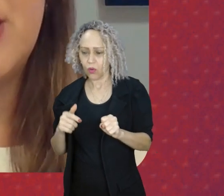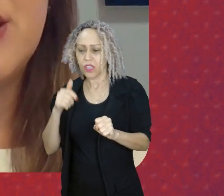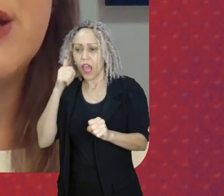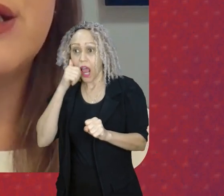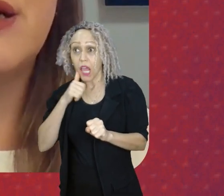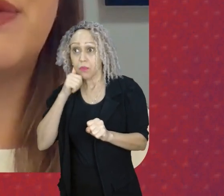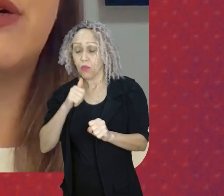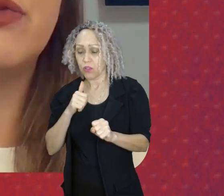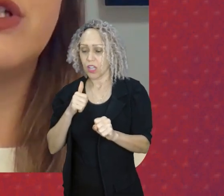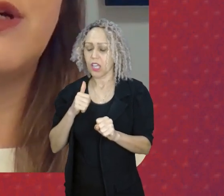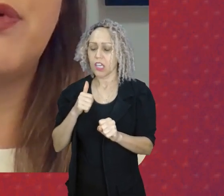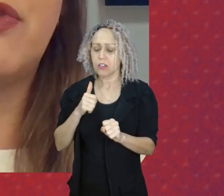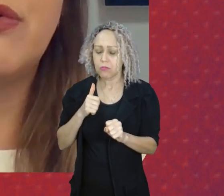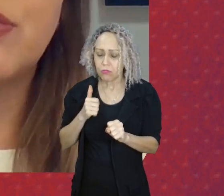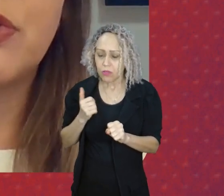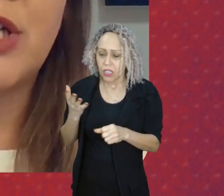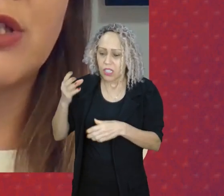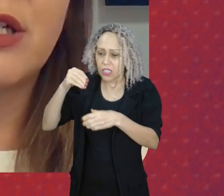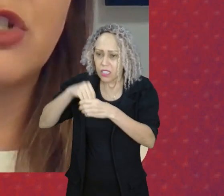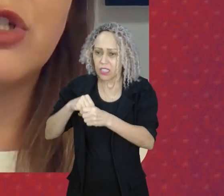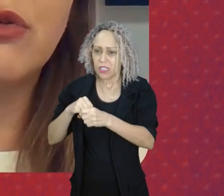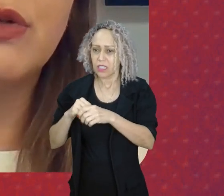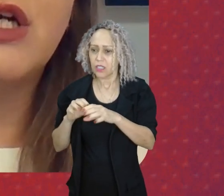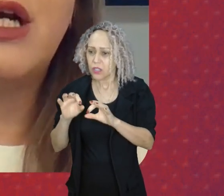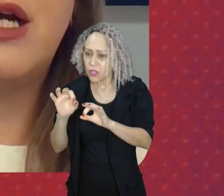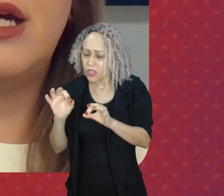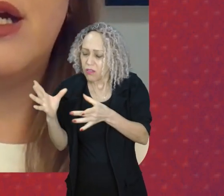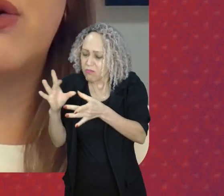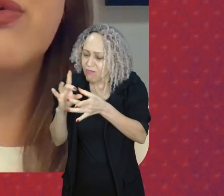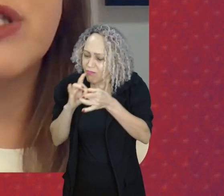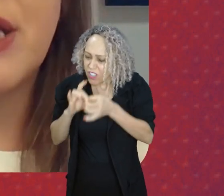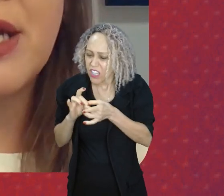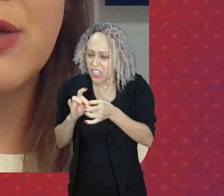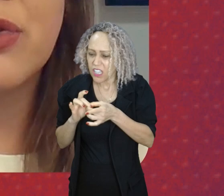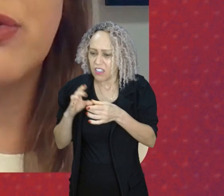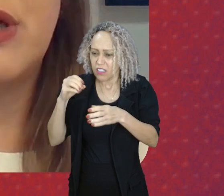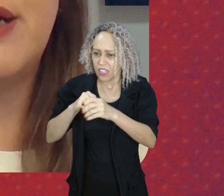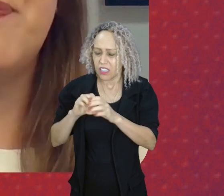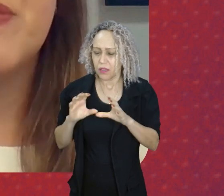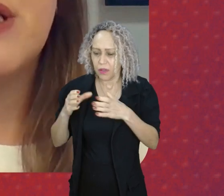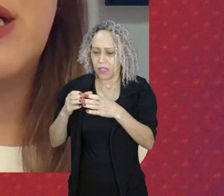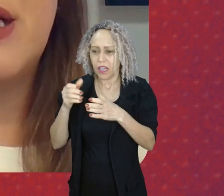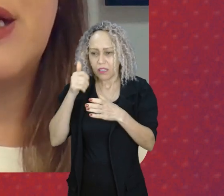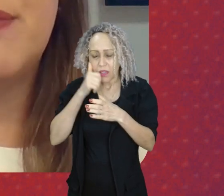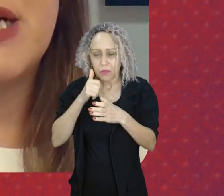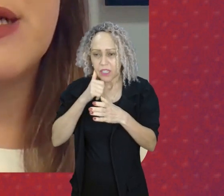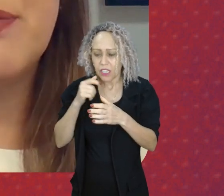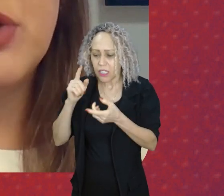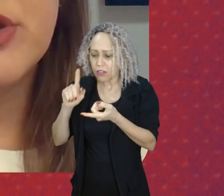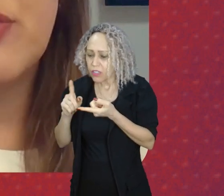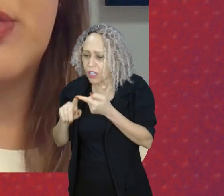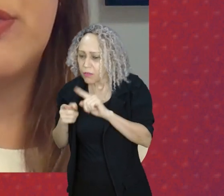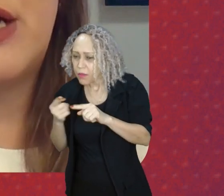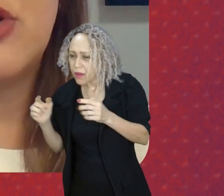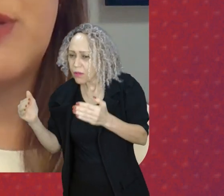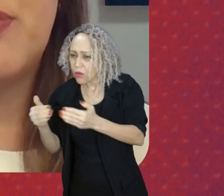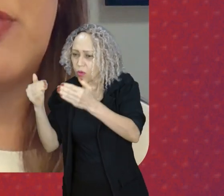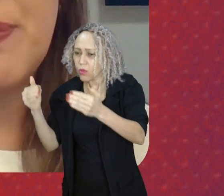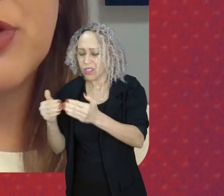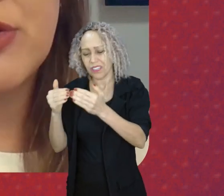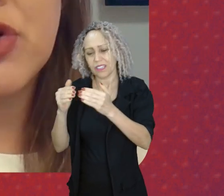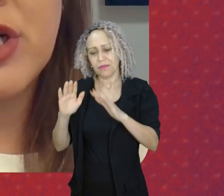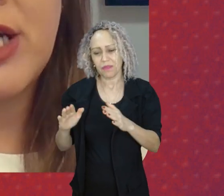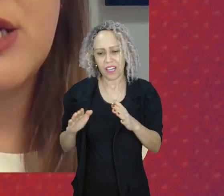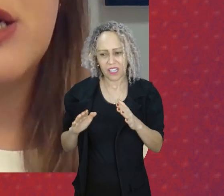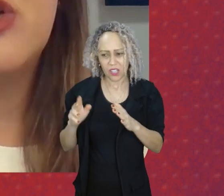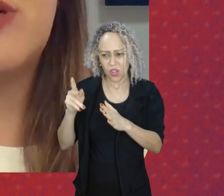bancada feminina para conseguir aprovar alguns projetos que elas tinham consenso, né? Mas há muita dificuldade de